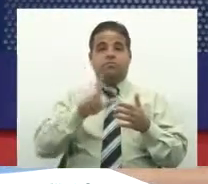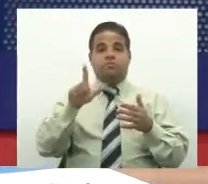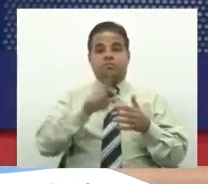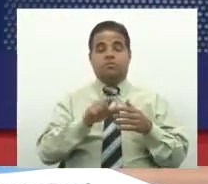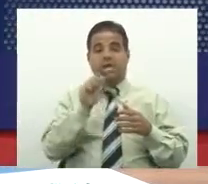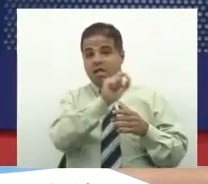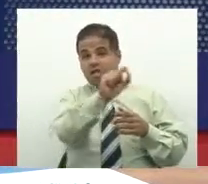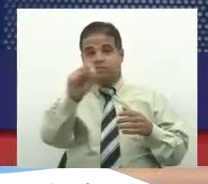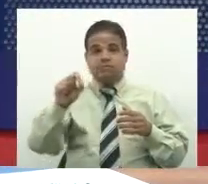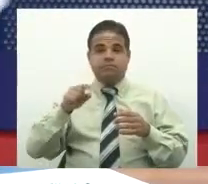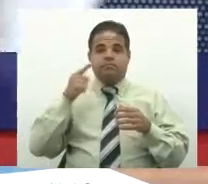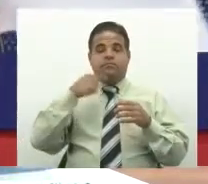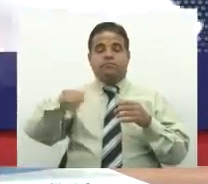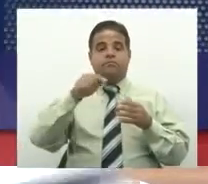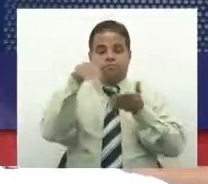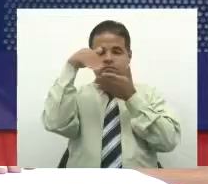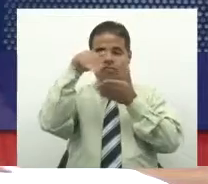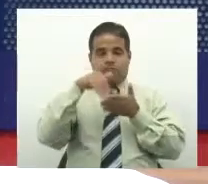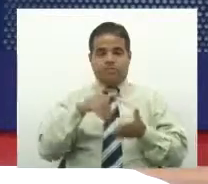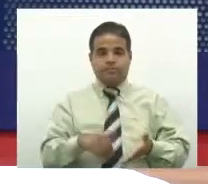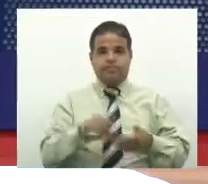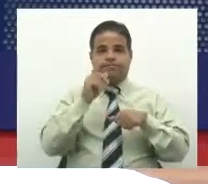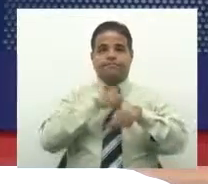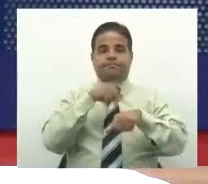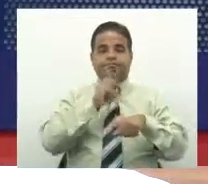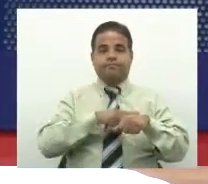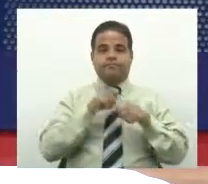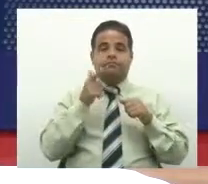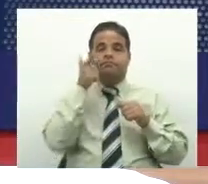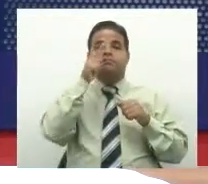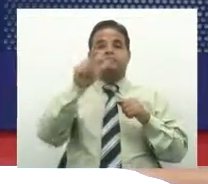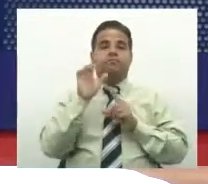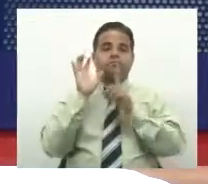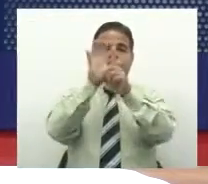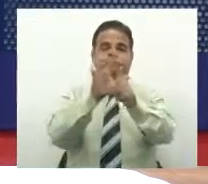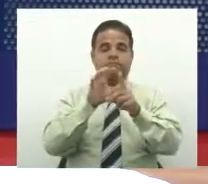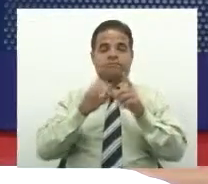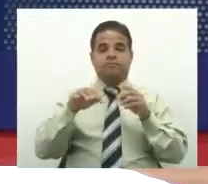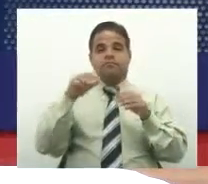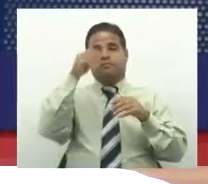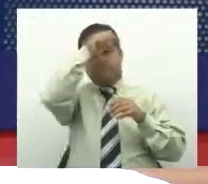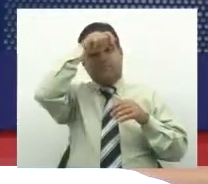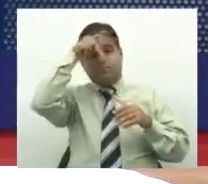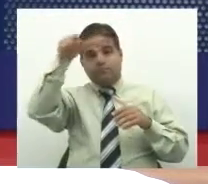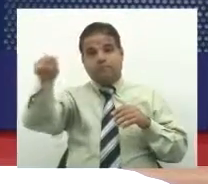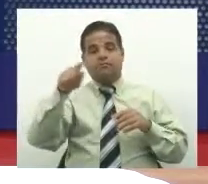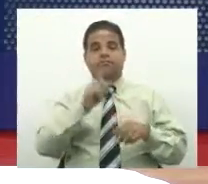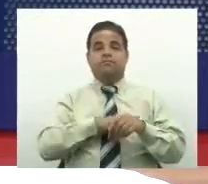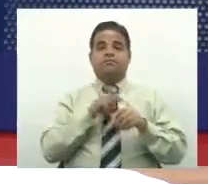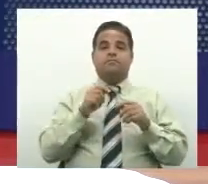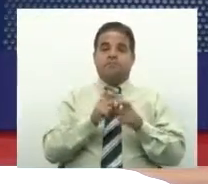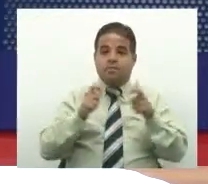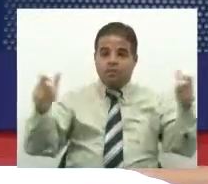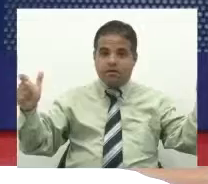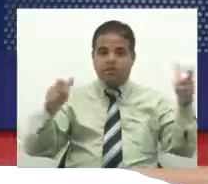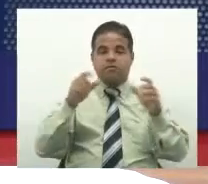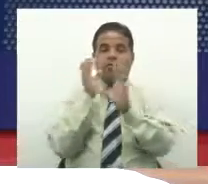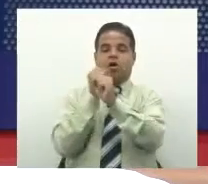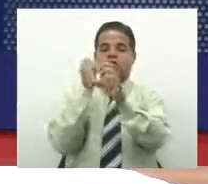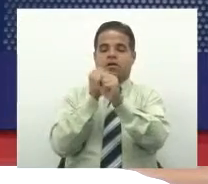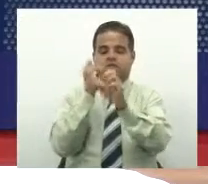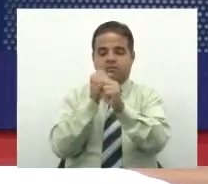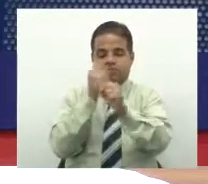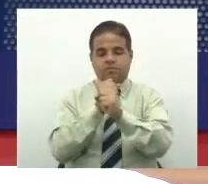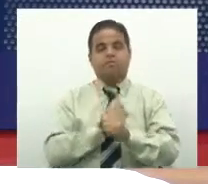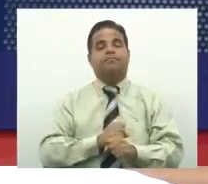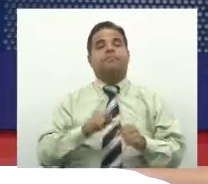quem for o secretário da época e conseguir influenciar o prefeito da época para fazer crescer esse orçamento,